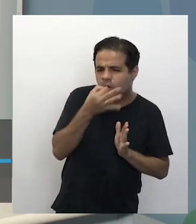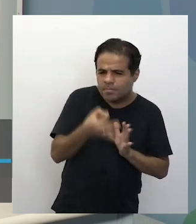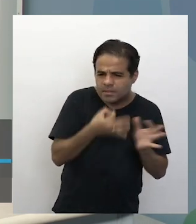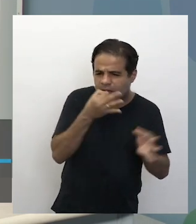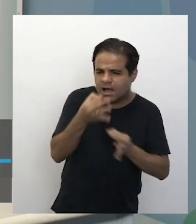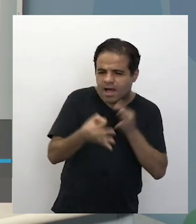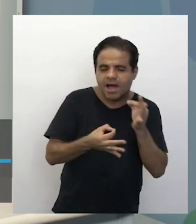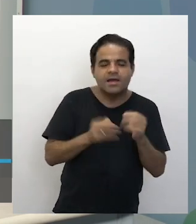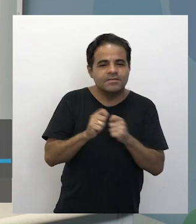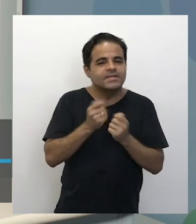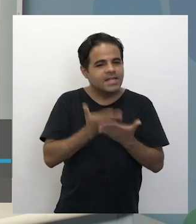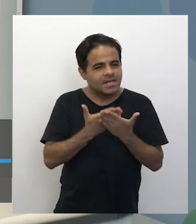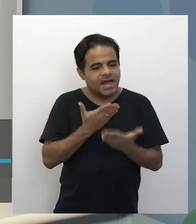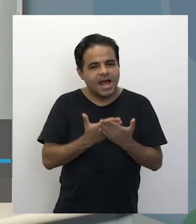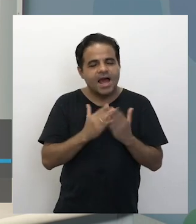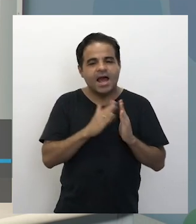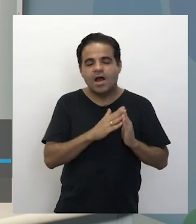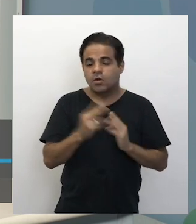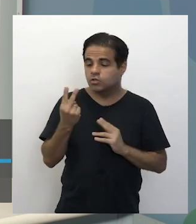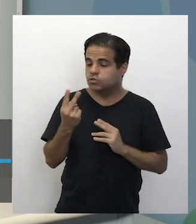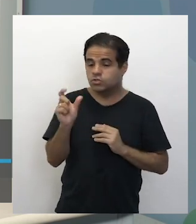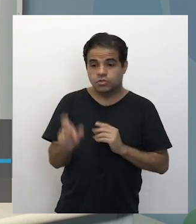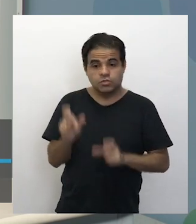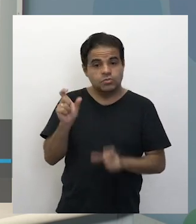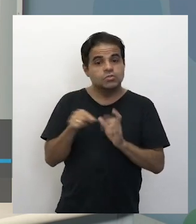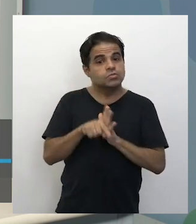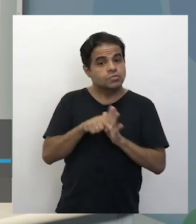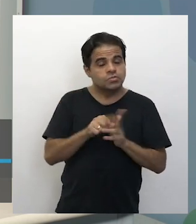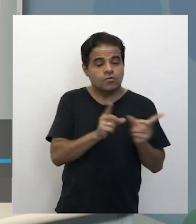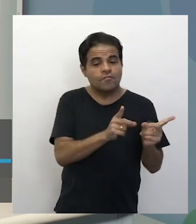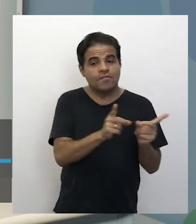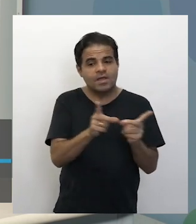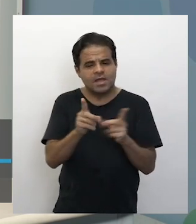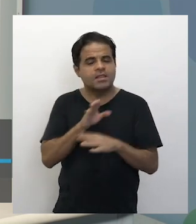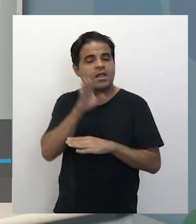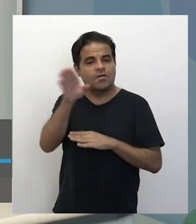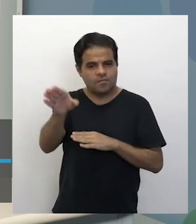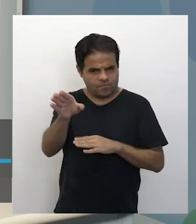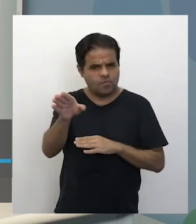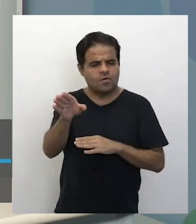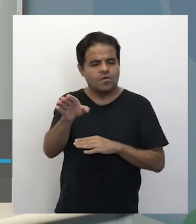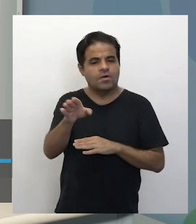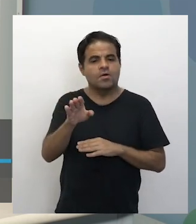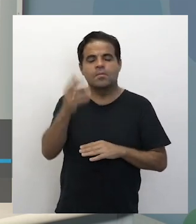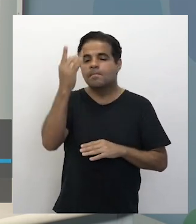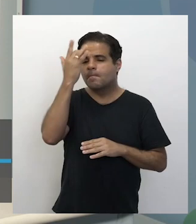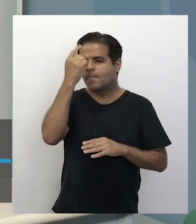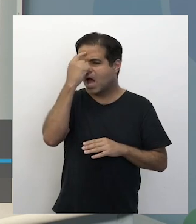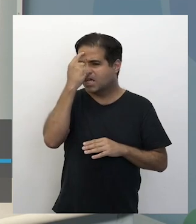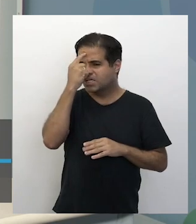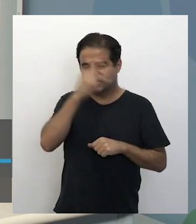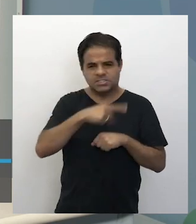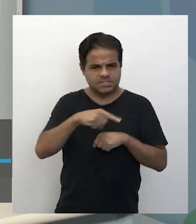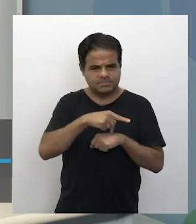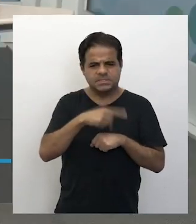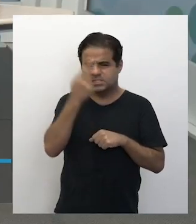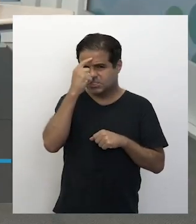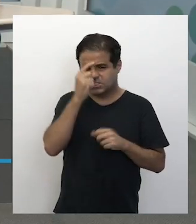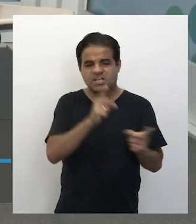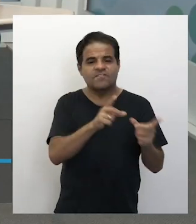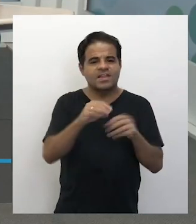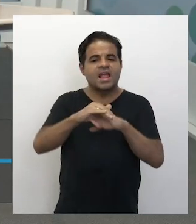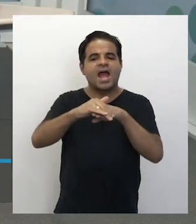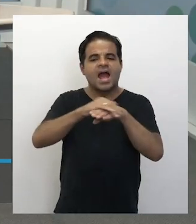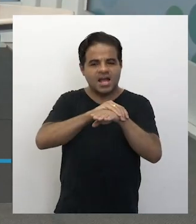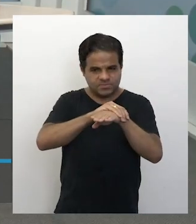aula, quando dois consultores de vendas foram para a Índia vender calçado, professor? Isso. Você